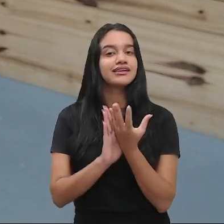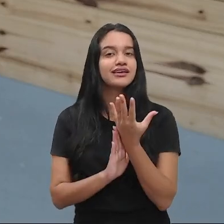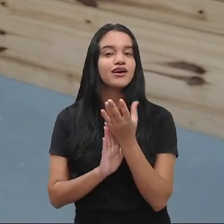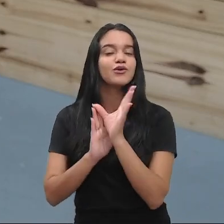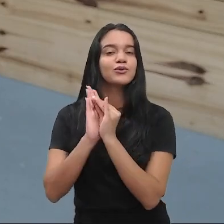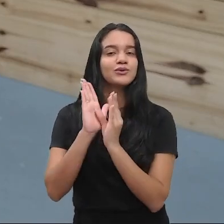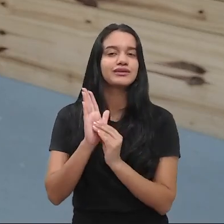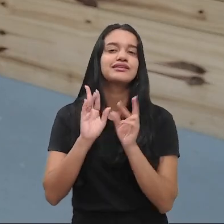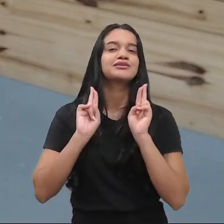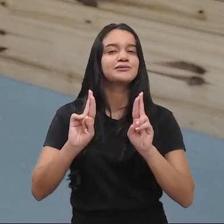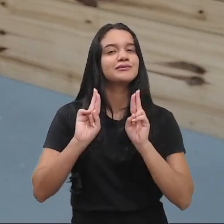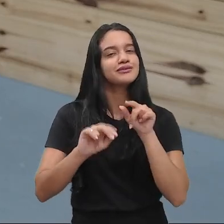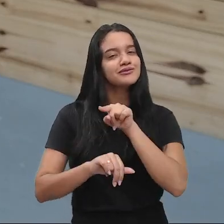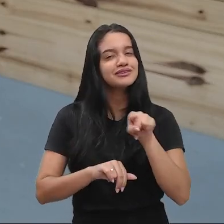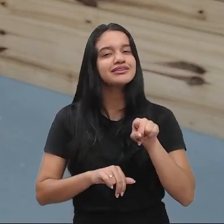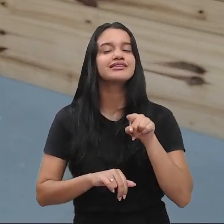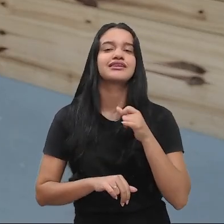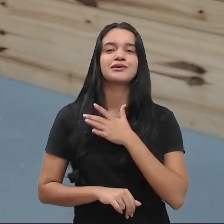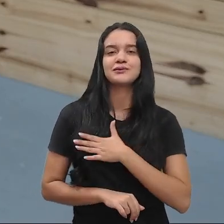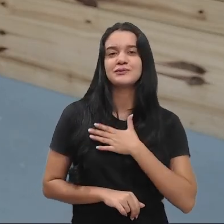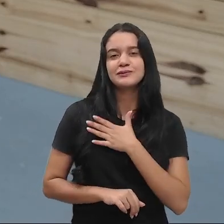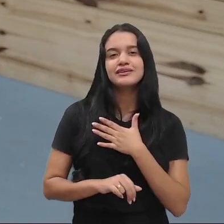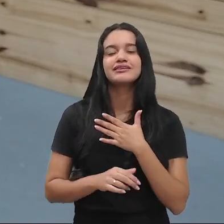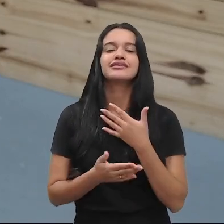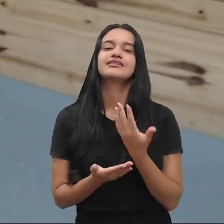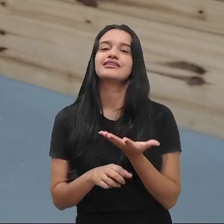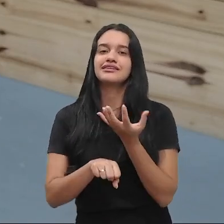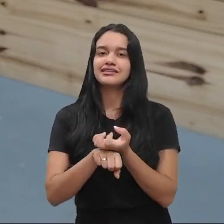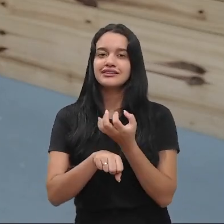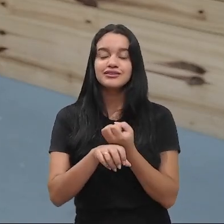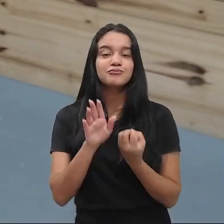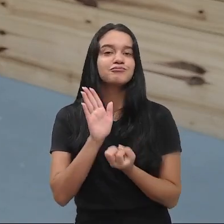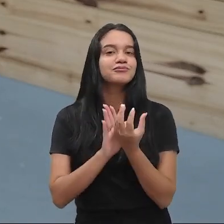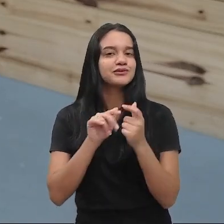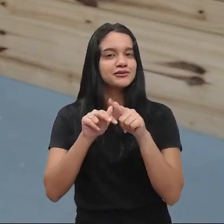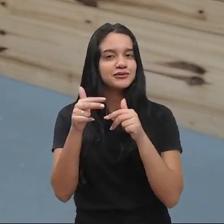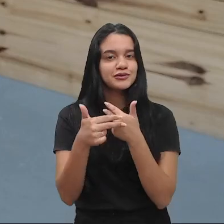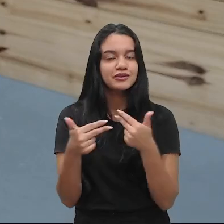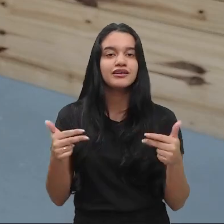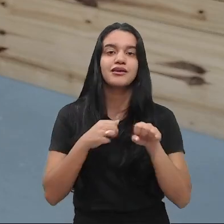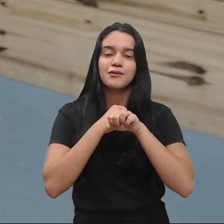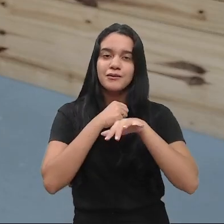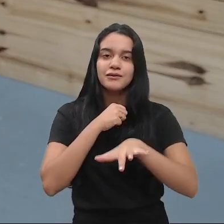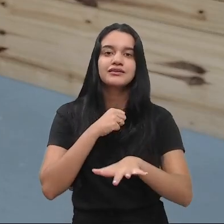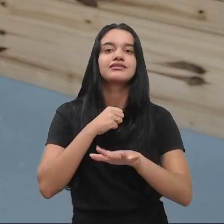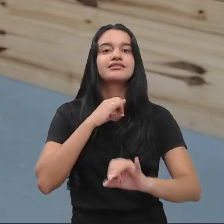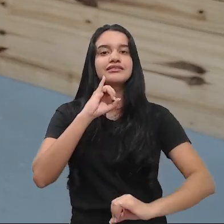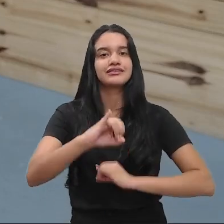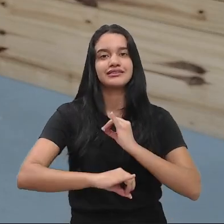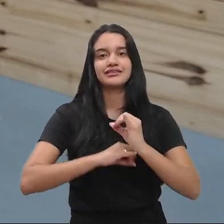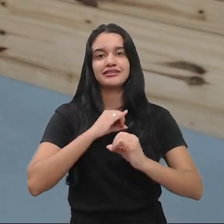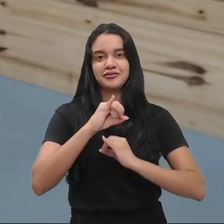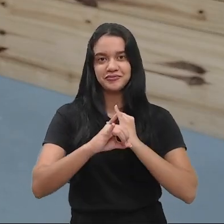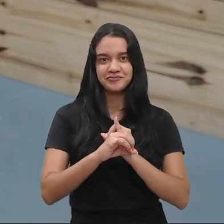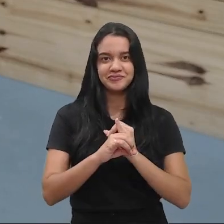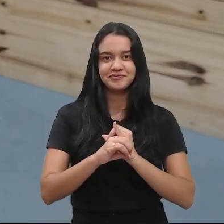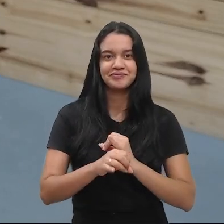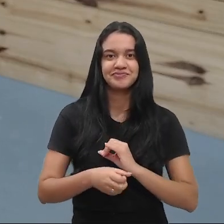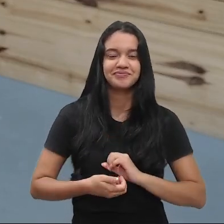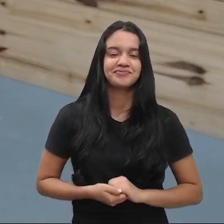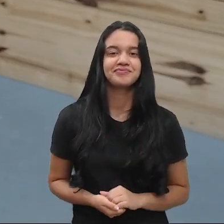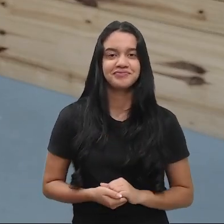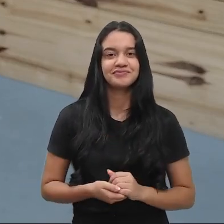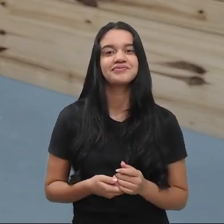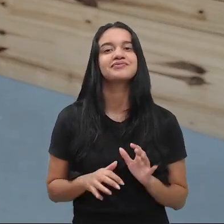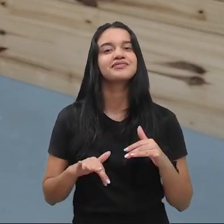Eu espero que você tenha aproveitado a disciplina de criação e produção de materiais para mídias digitais.